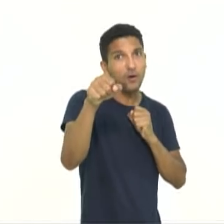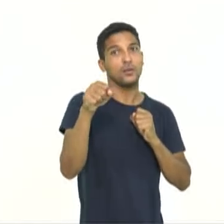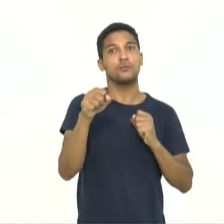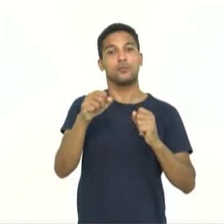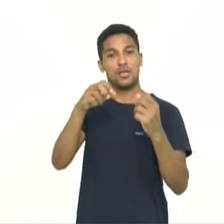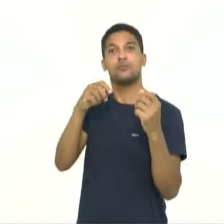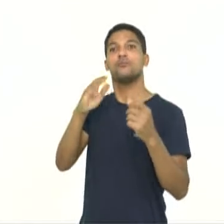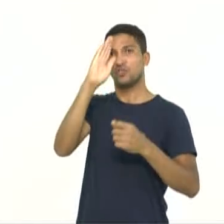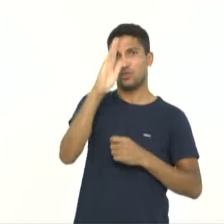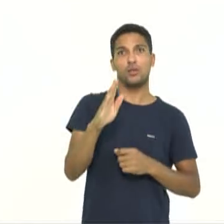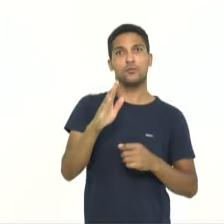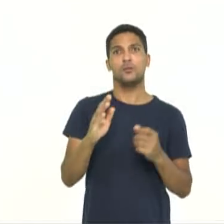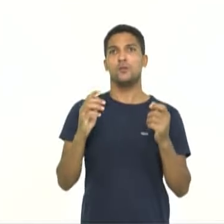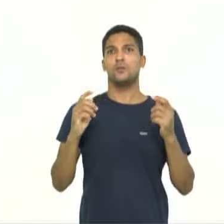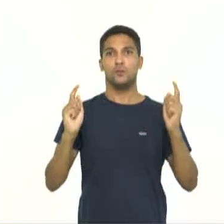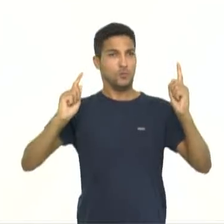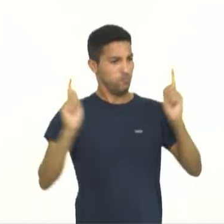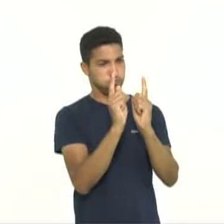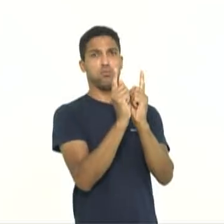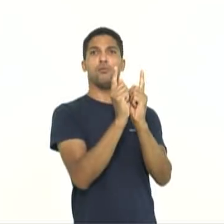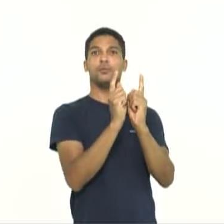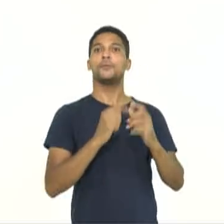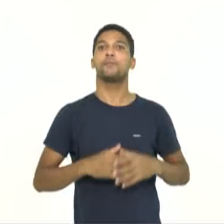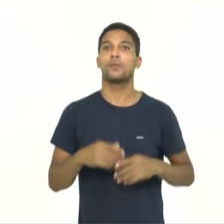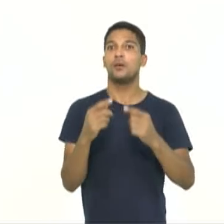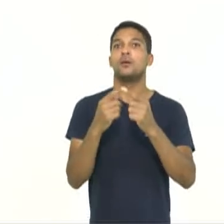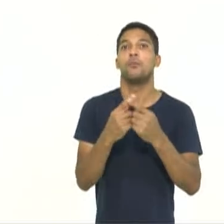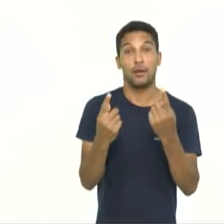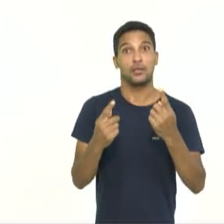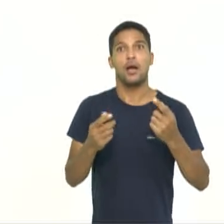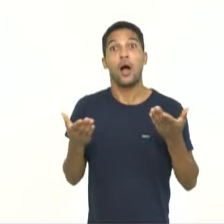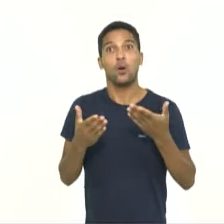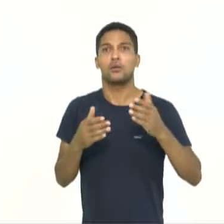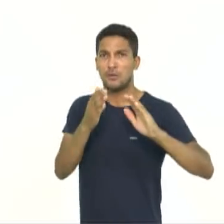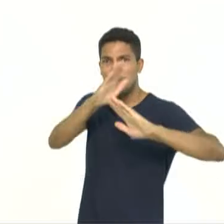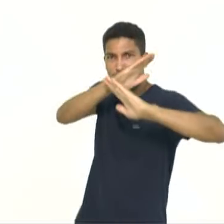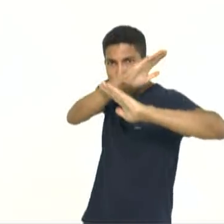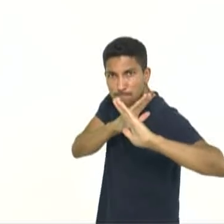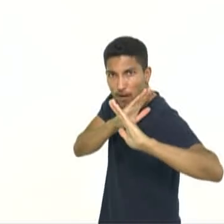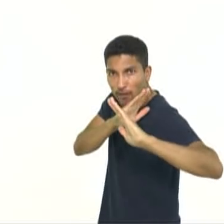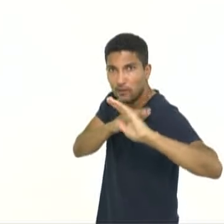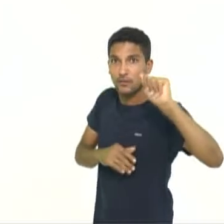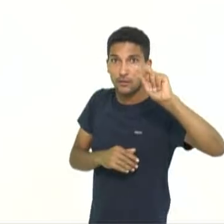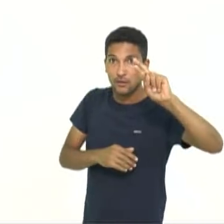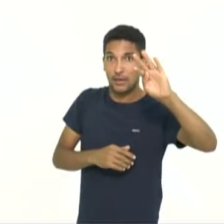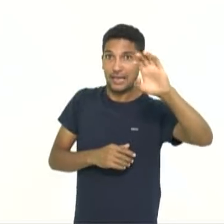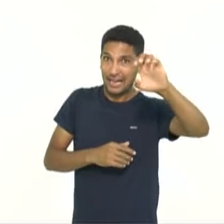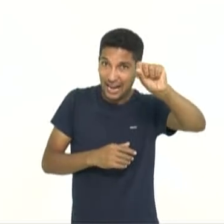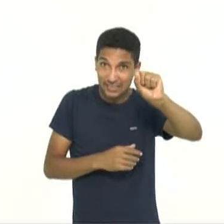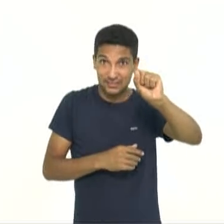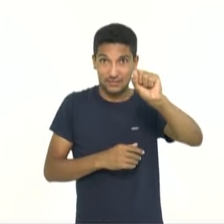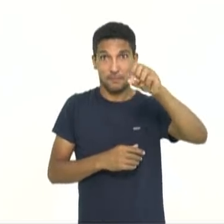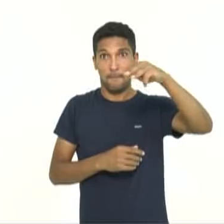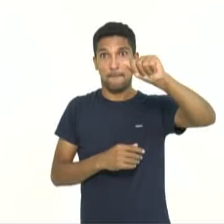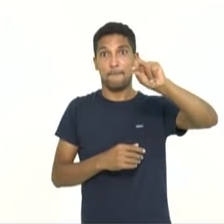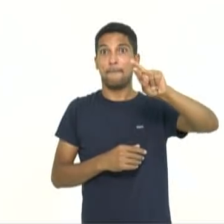As artes marciais e as lutas possuem alguns aspectos que as tornam diferentes. As